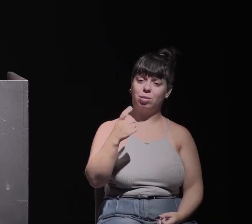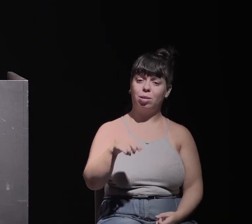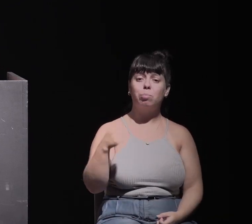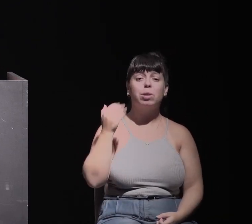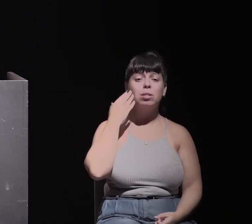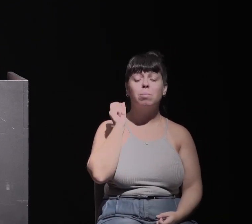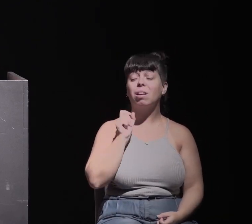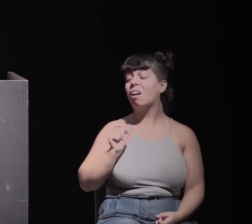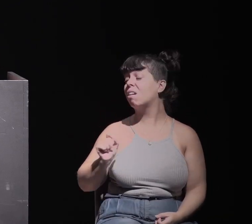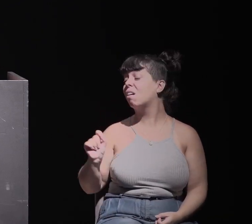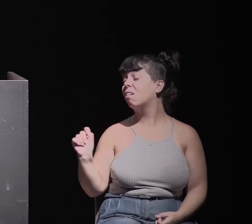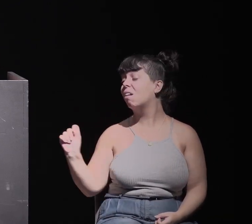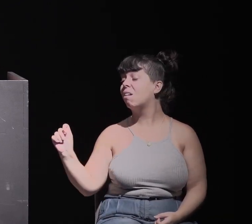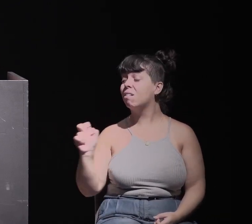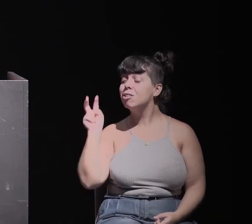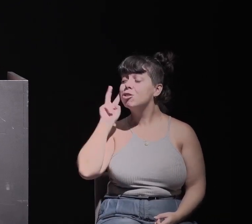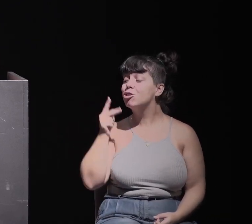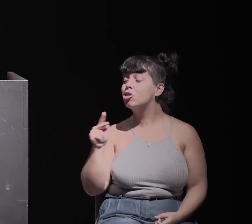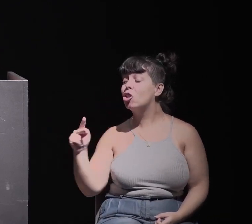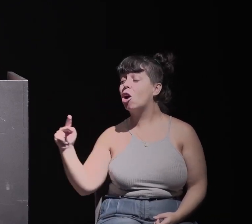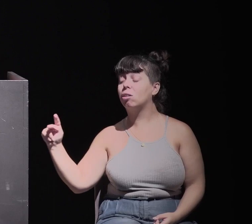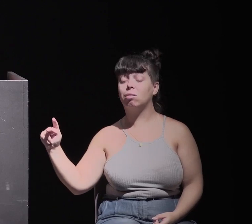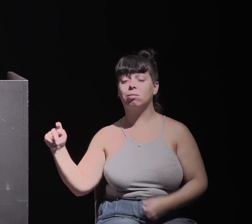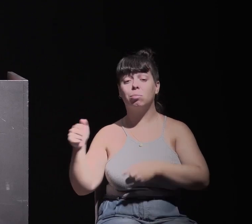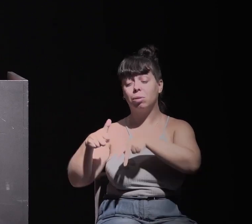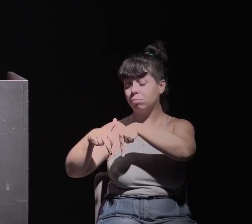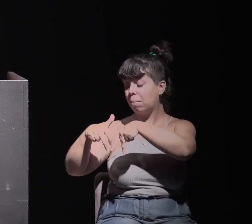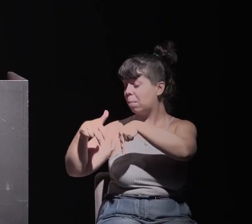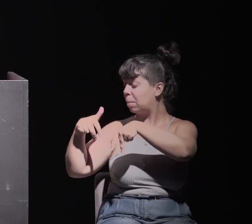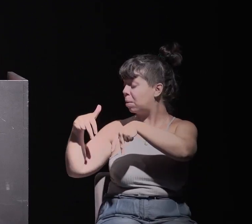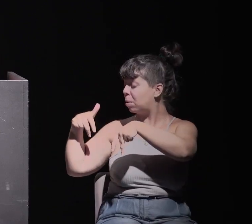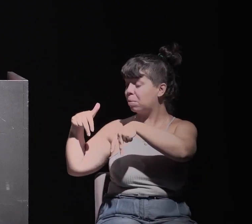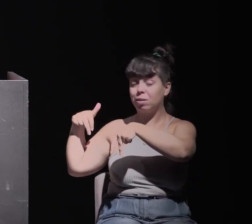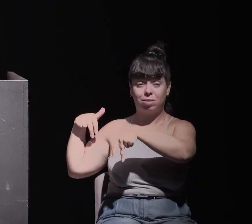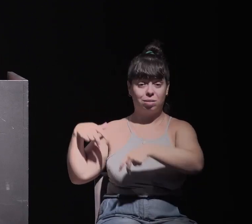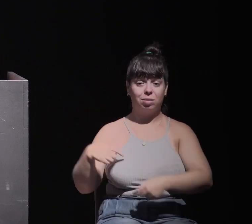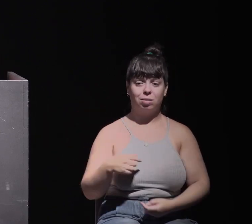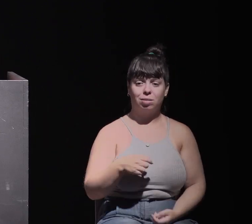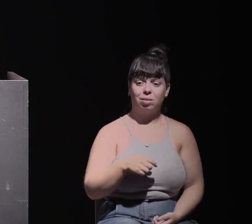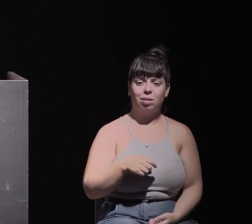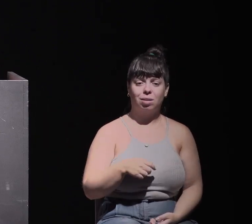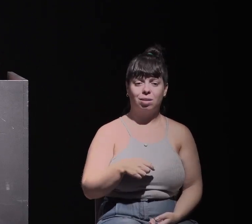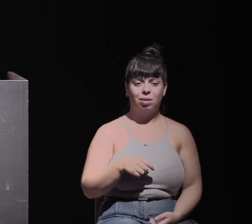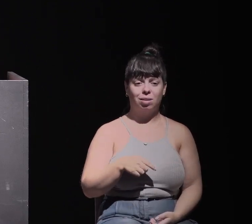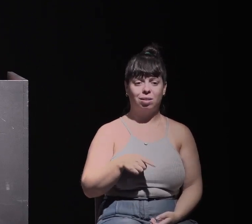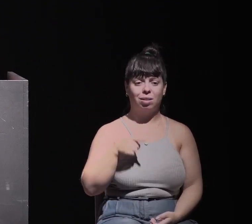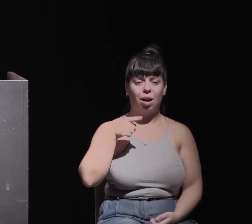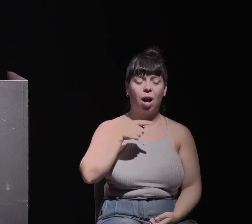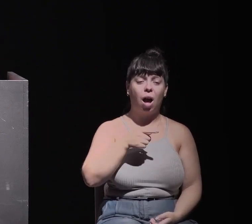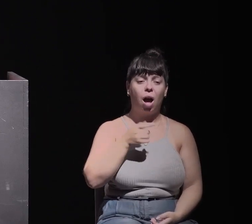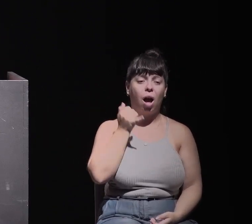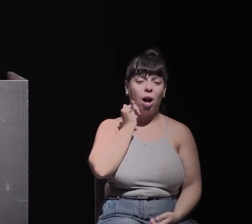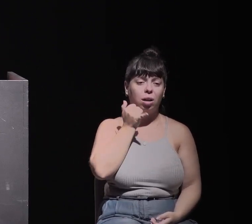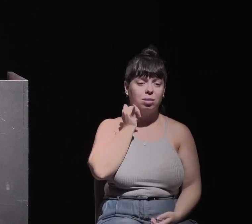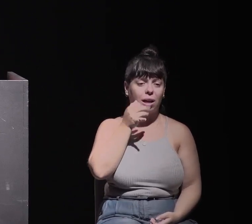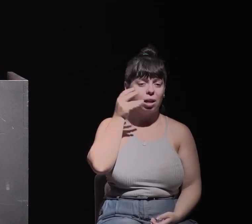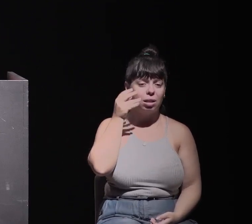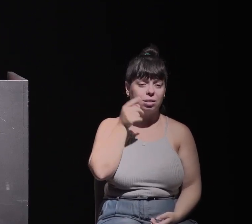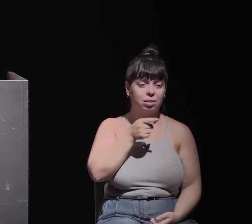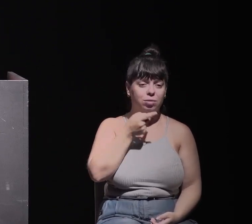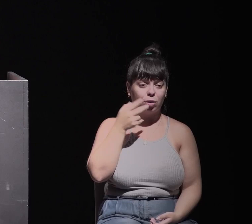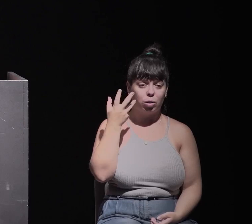nosso lado, a história de quem está do nosso lado e de quem veio antes da gente. A Gata aqui acabou de trazer isso belíssimamente nas reflexões